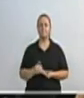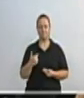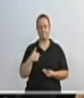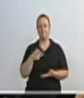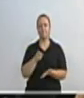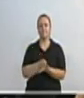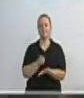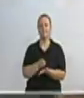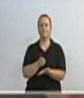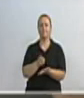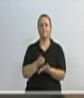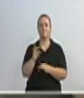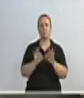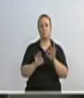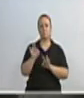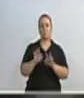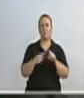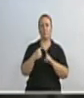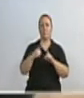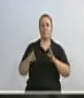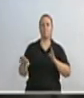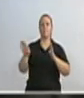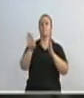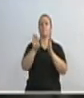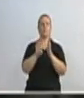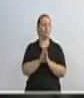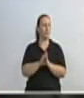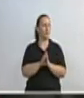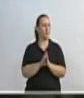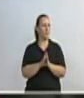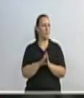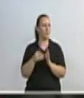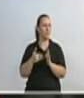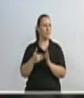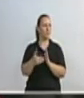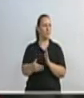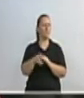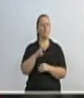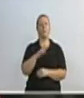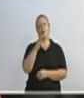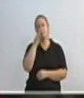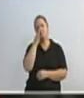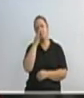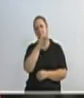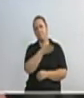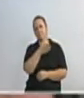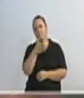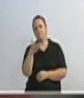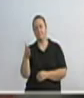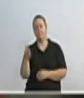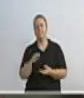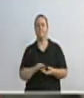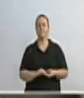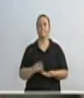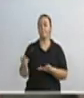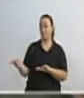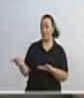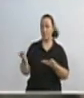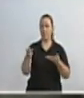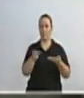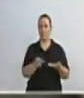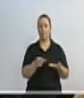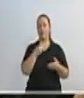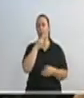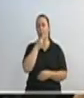presidindo a sessão, até porque ele veio agora de um evento e vai estar nos acompanhando aqui. Quero convidar agora, nesse momento, o senhor